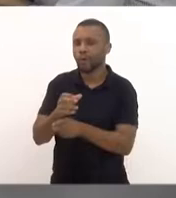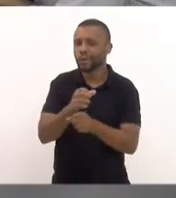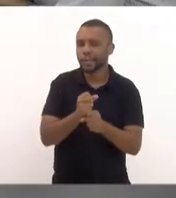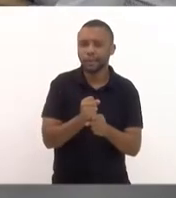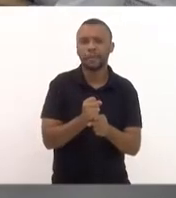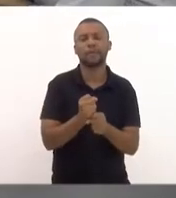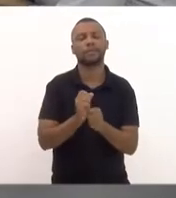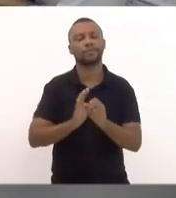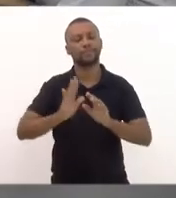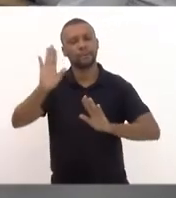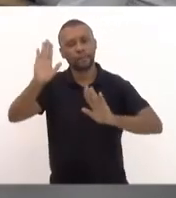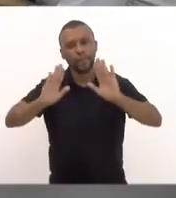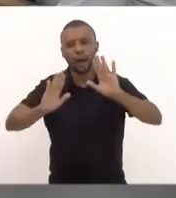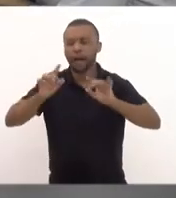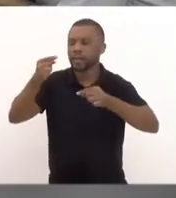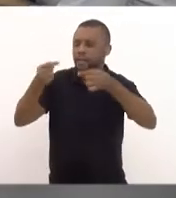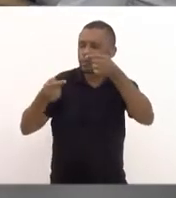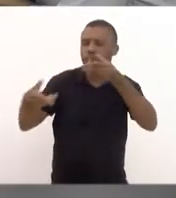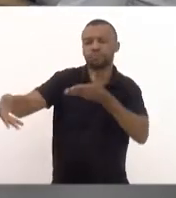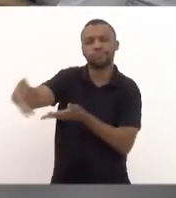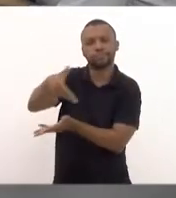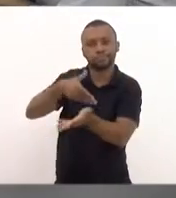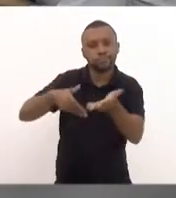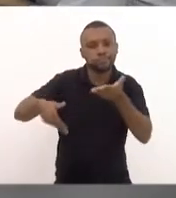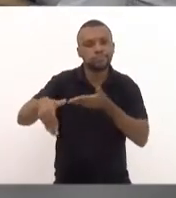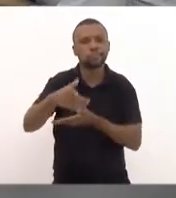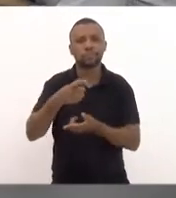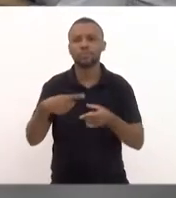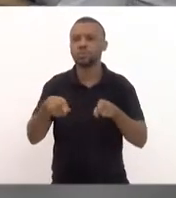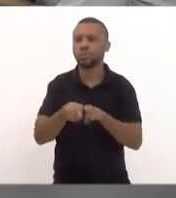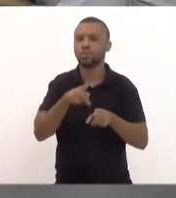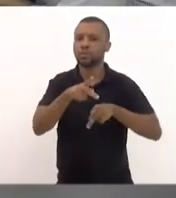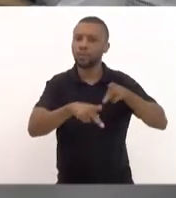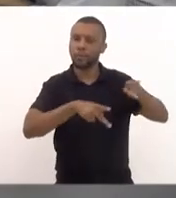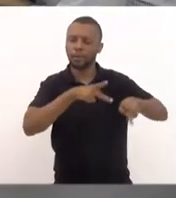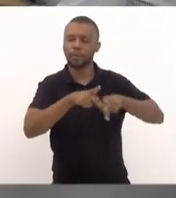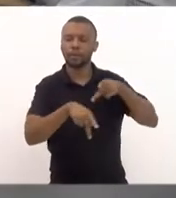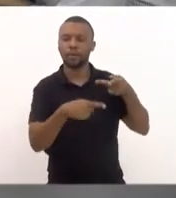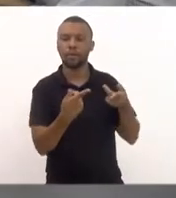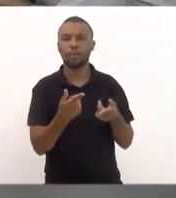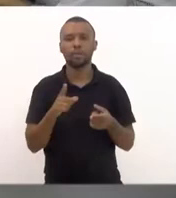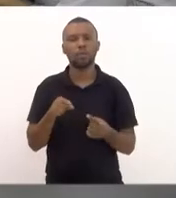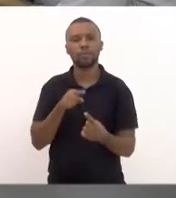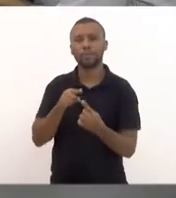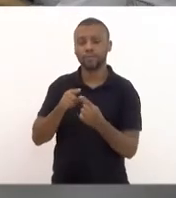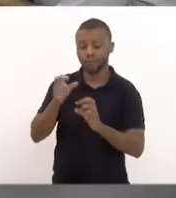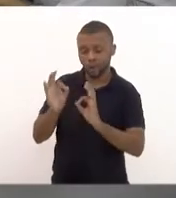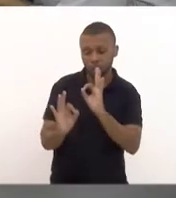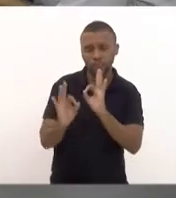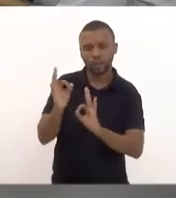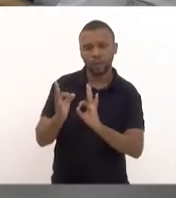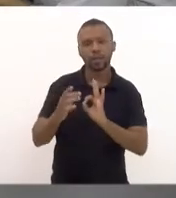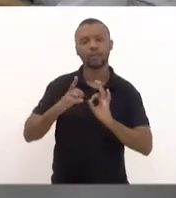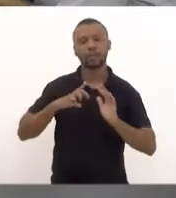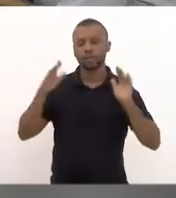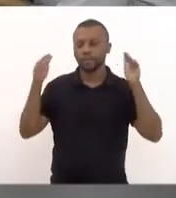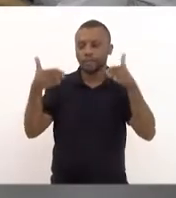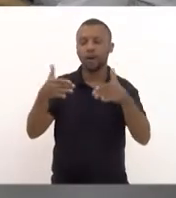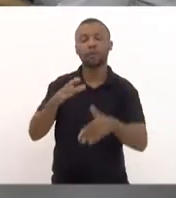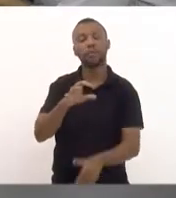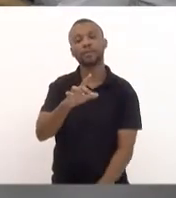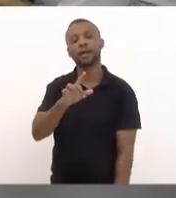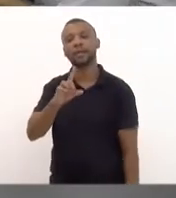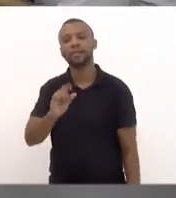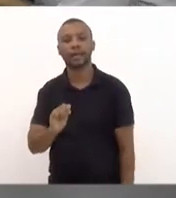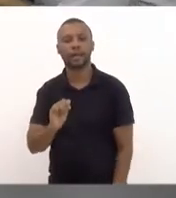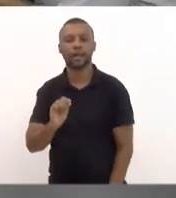com essa discussão muito em pauta, para que a gente possa estar fazendo com que o nosso plano diretor seja de encontro com toda a Baixada. A gente não consegue fazer com que